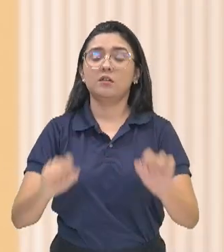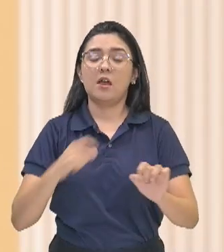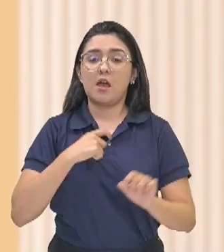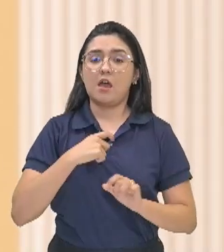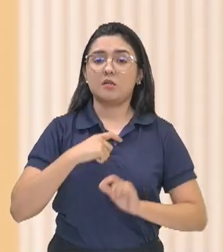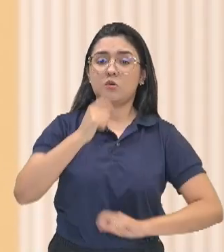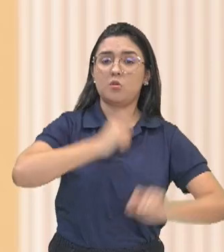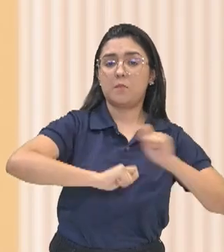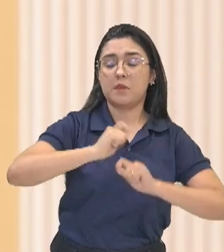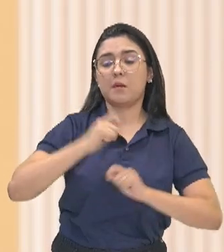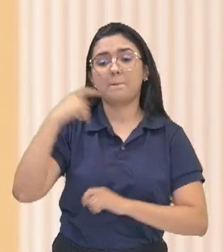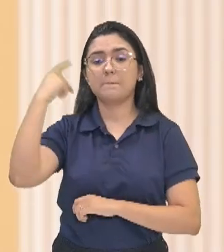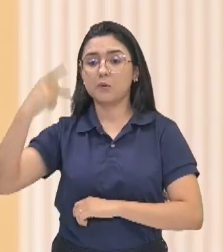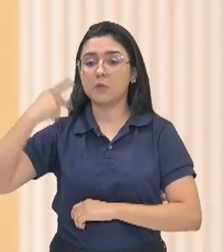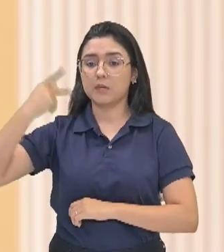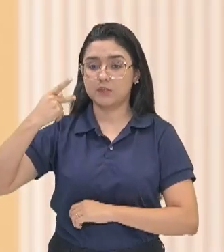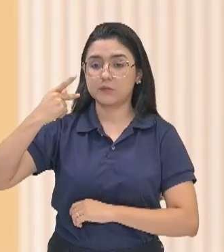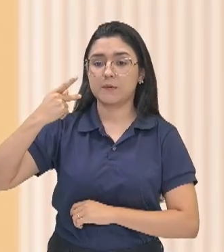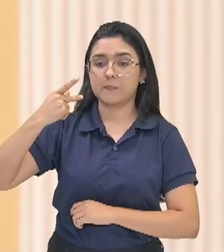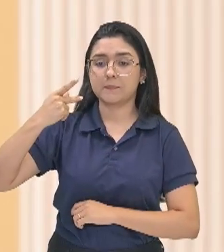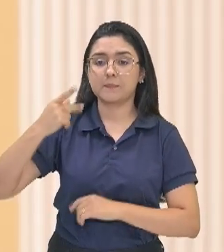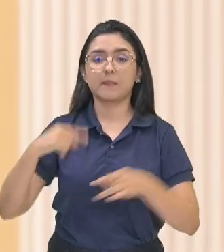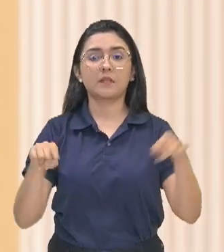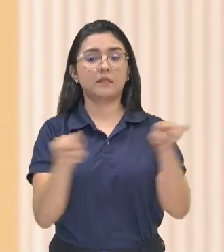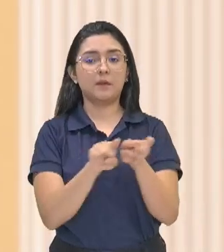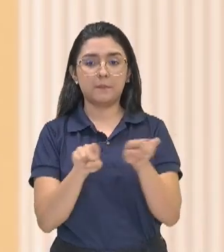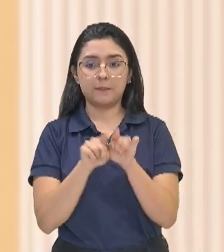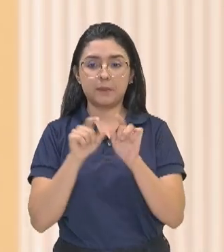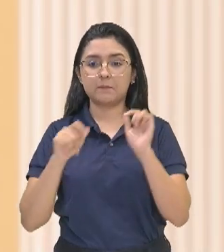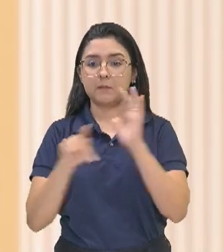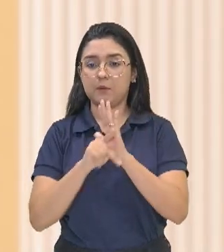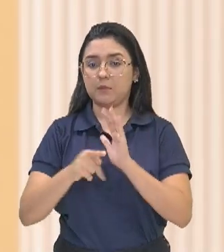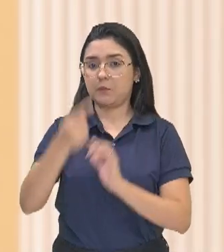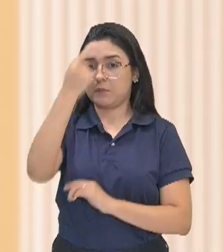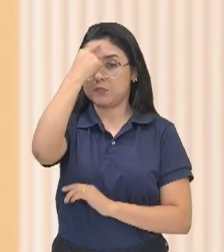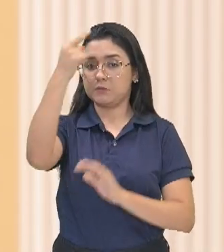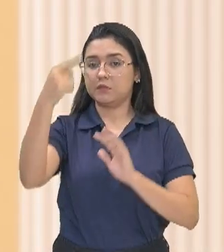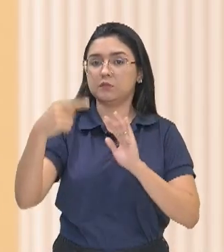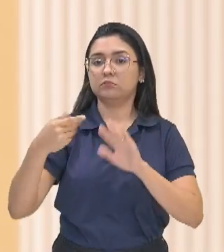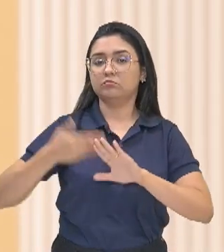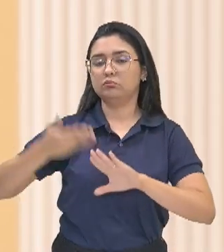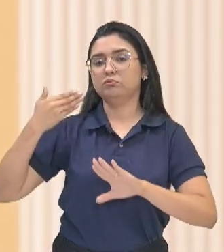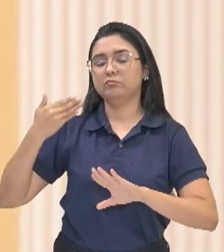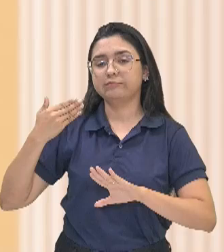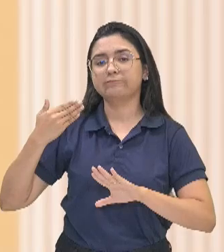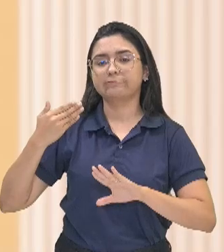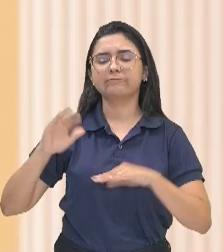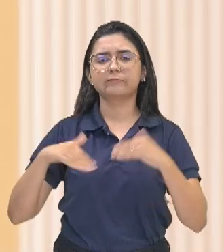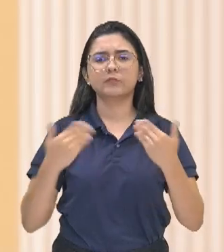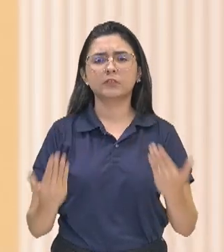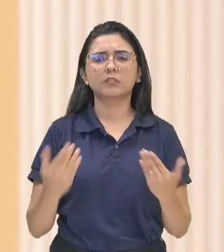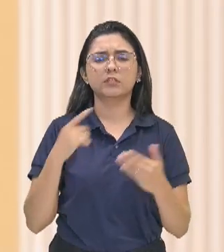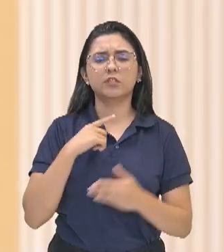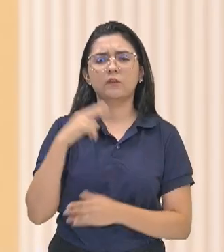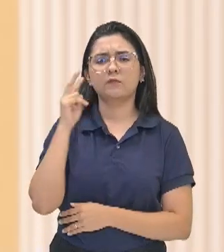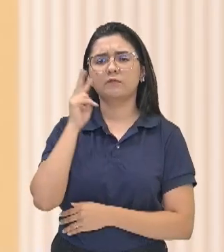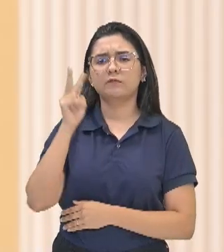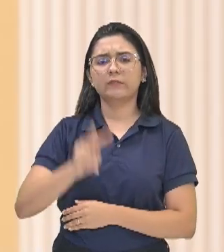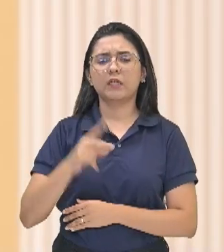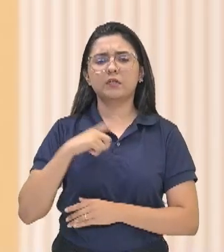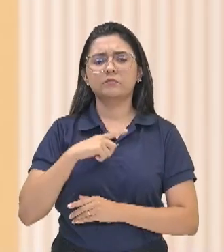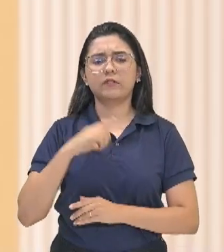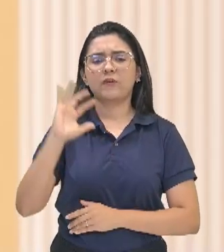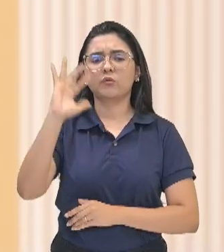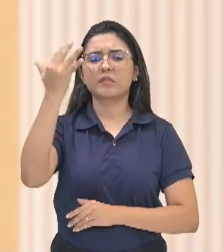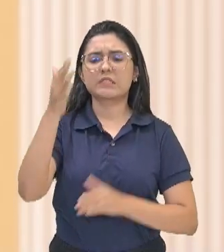na política, e também no pensamento, né, da época. Então, olhando para essa realidade que estava ali